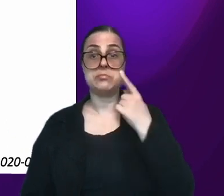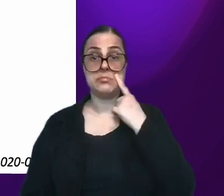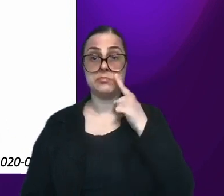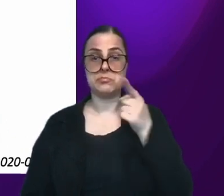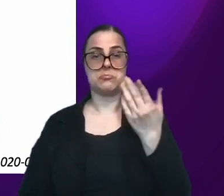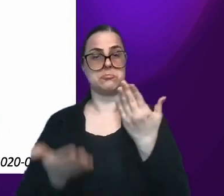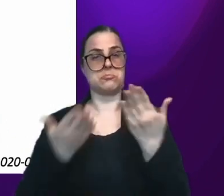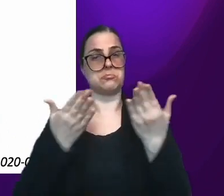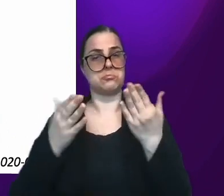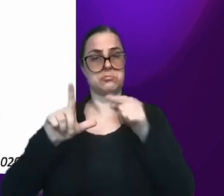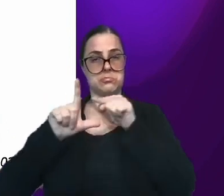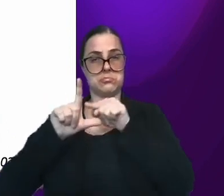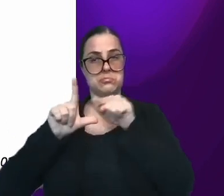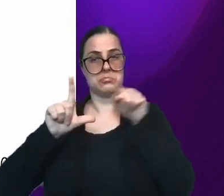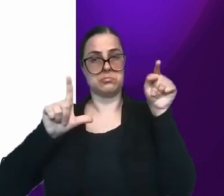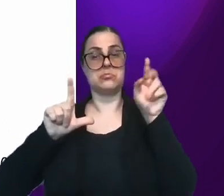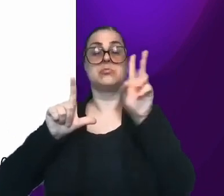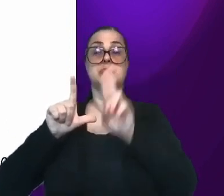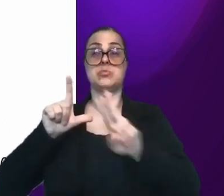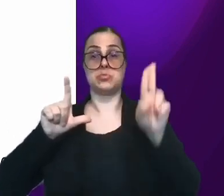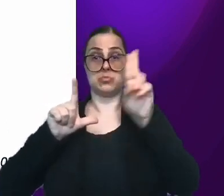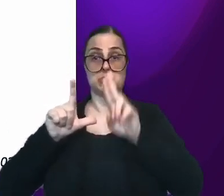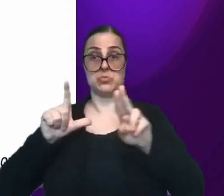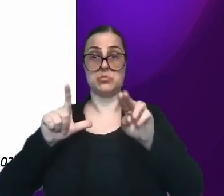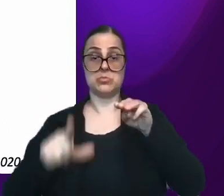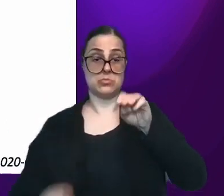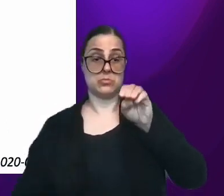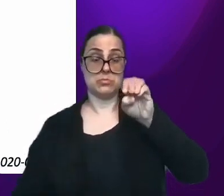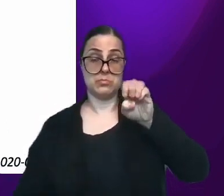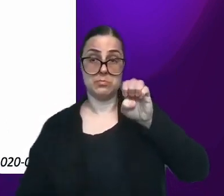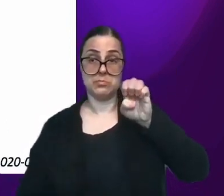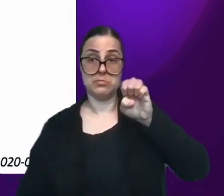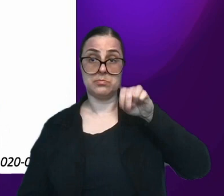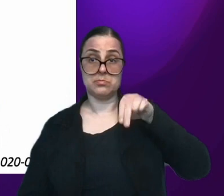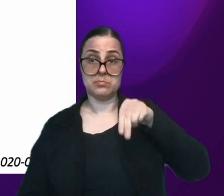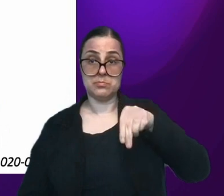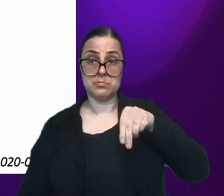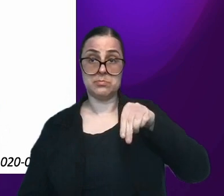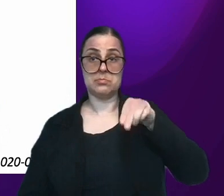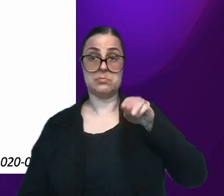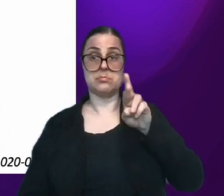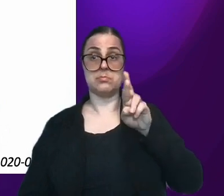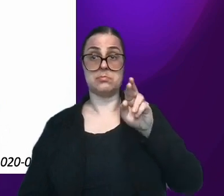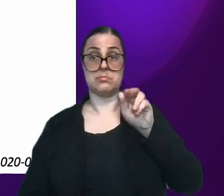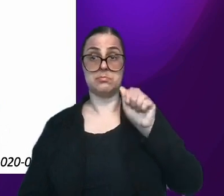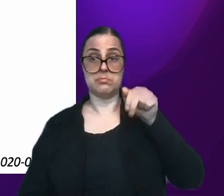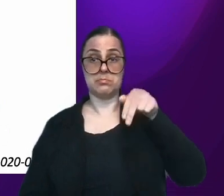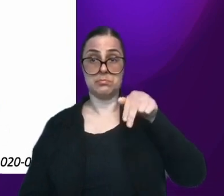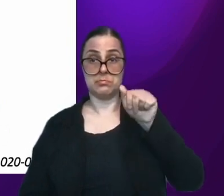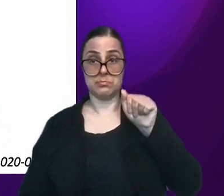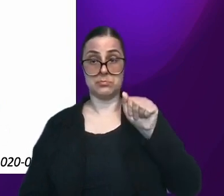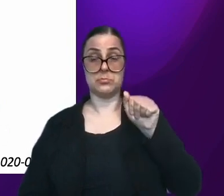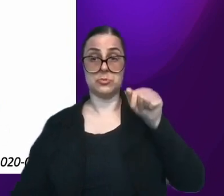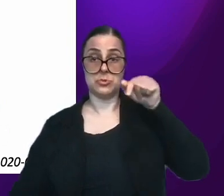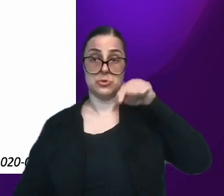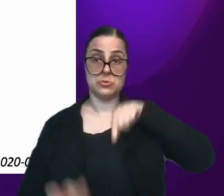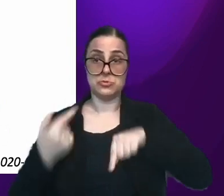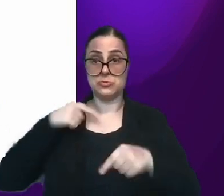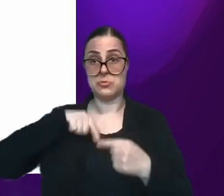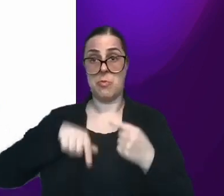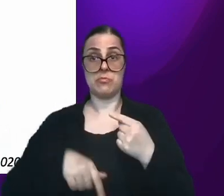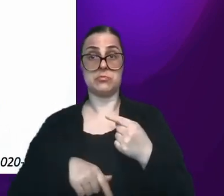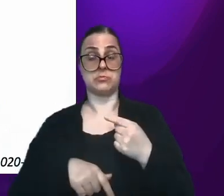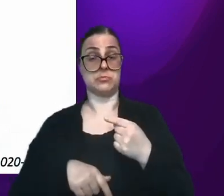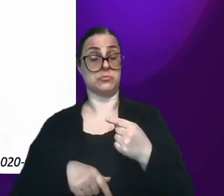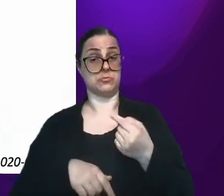A gente utiliza membranas de alto fluxo que tem um potencial de ultrafiltração muito maior para uma determinada pressão